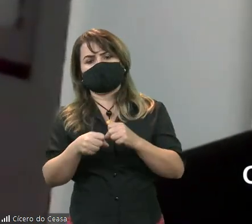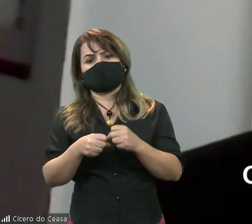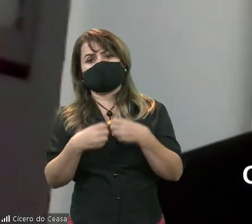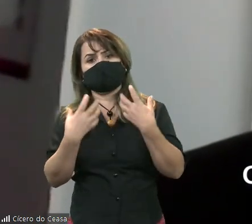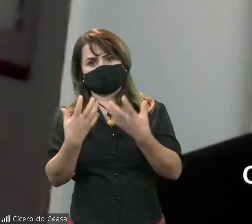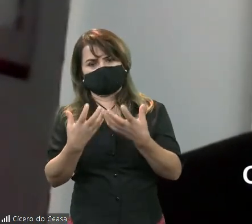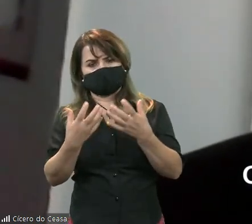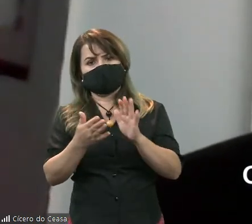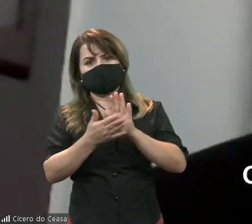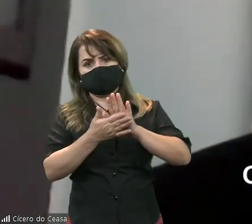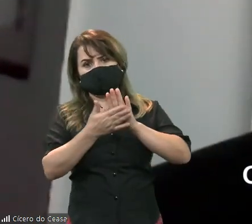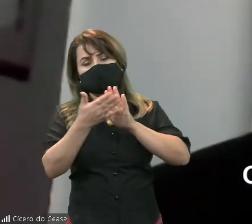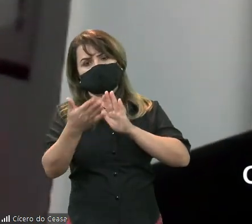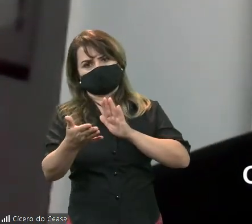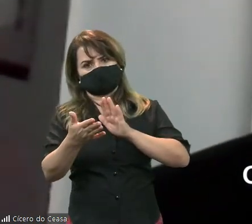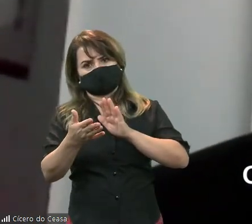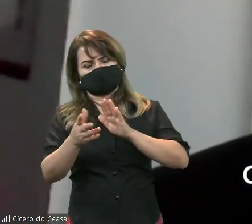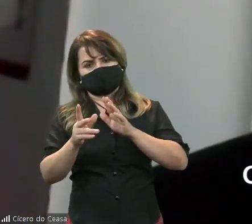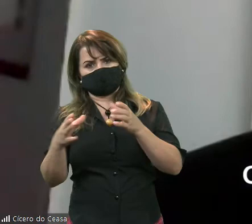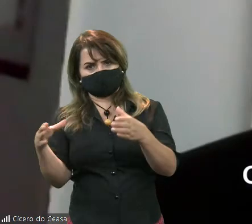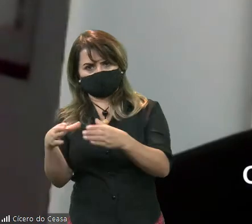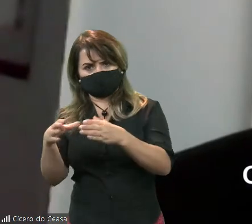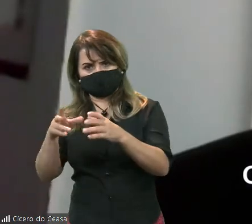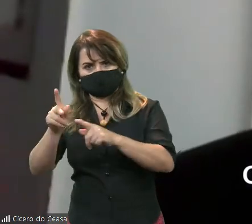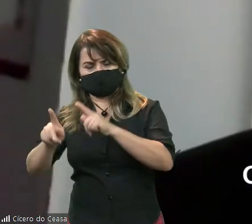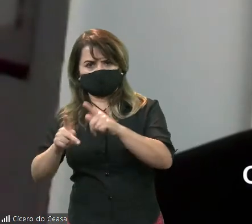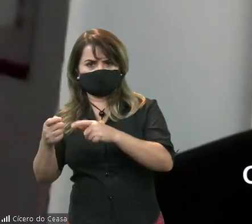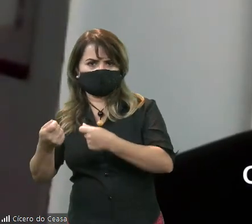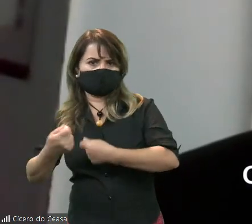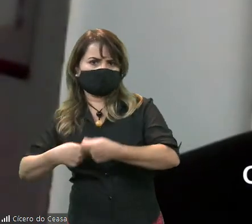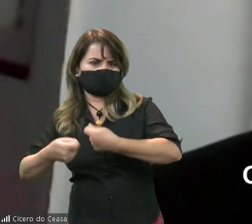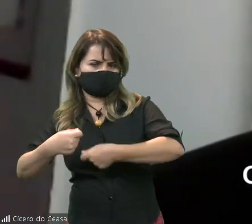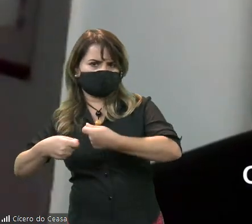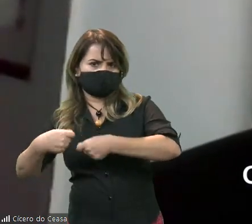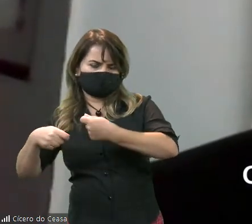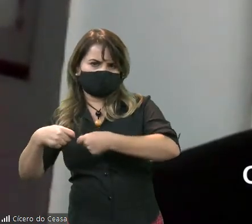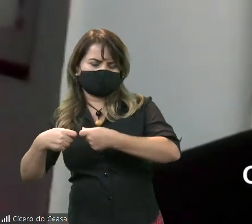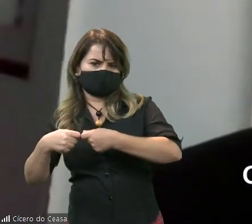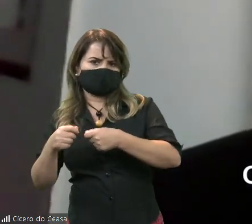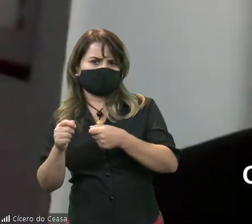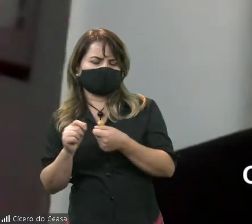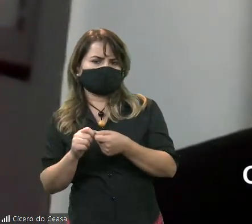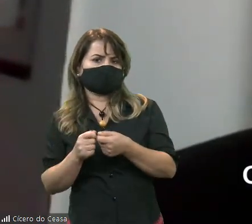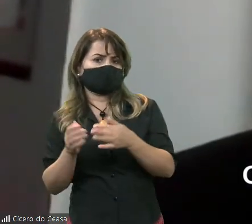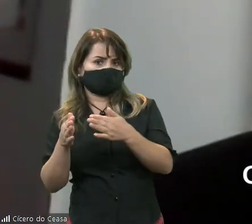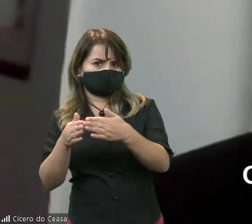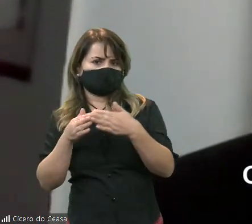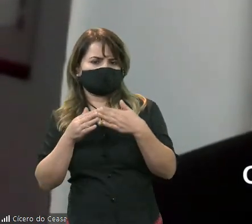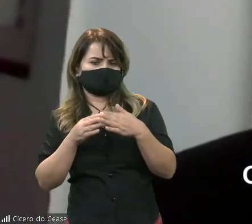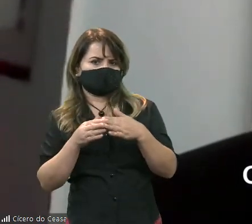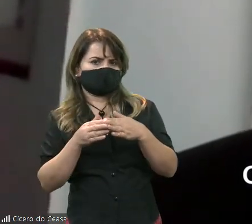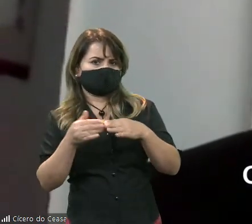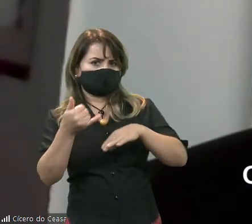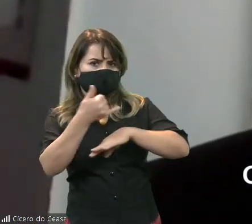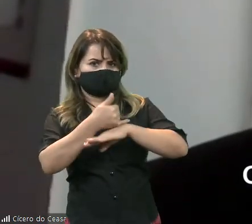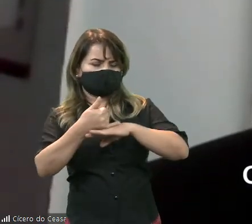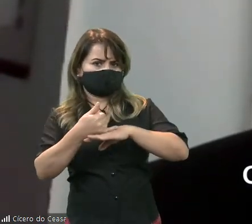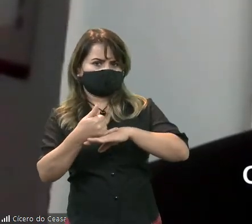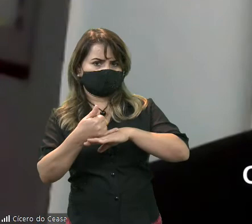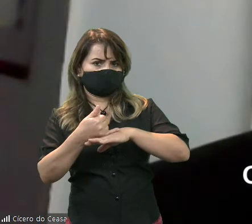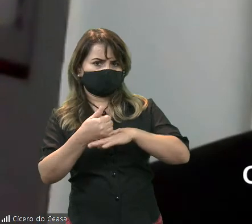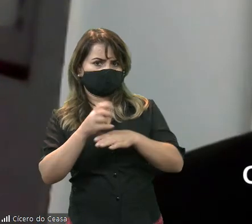parabenizar a administração por essa solicitação junto a Rumo, e eu creio que